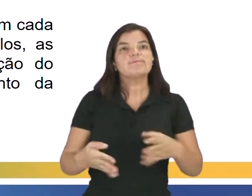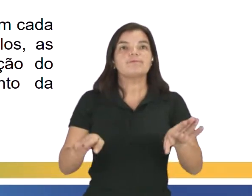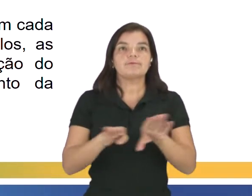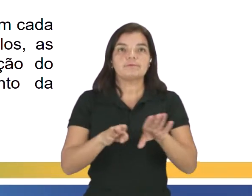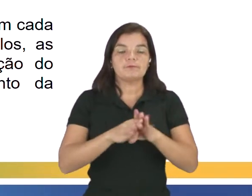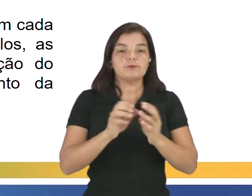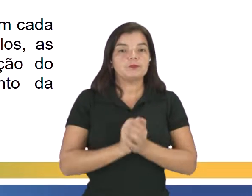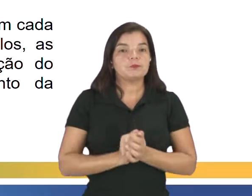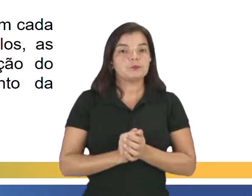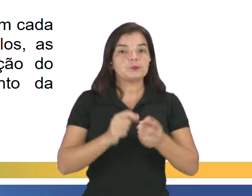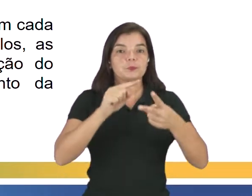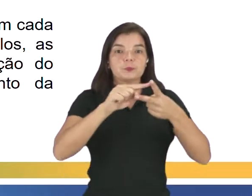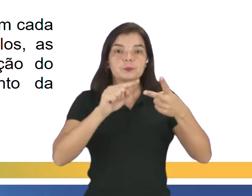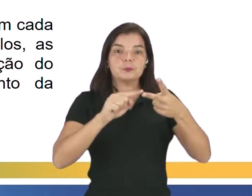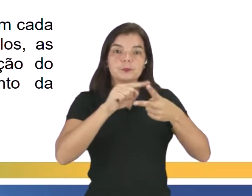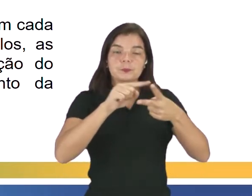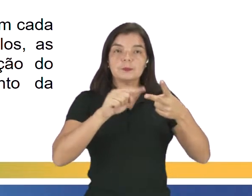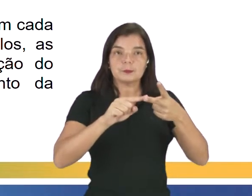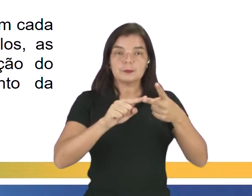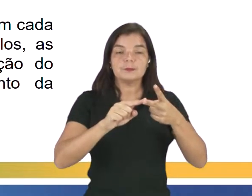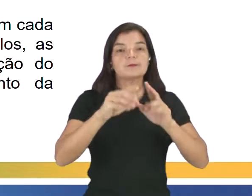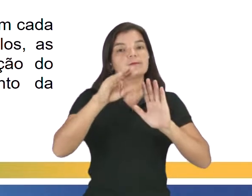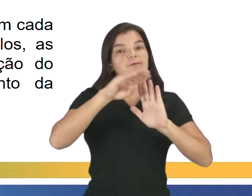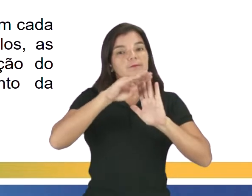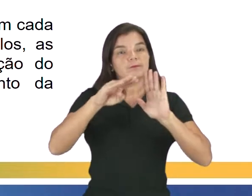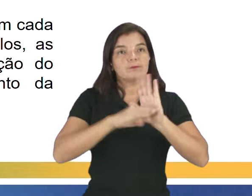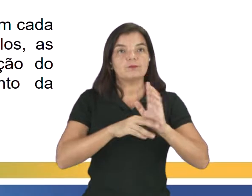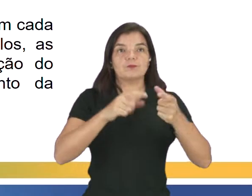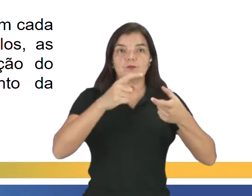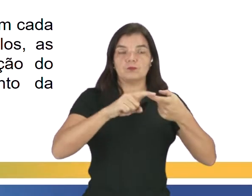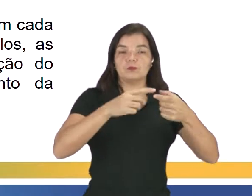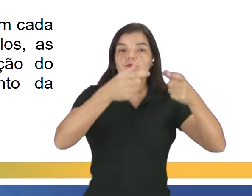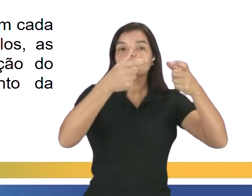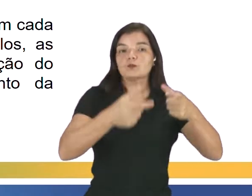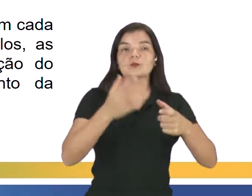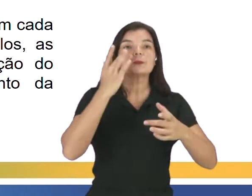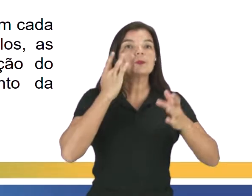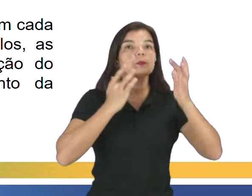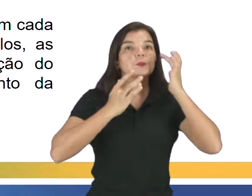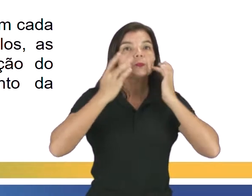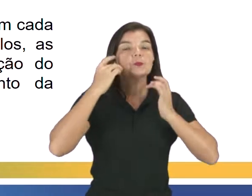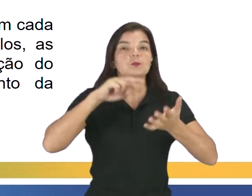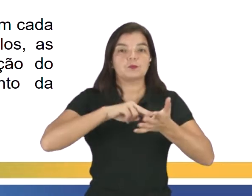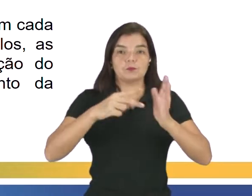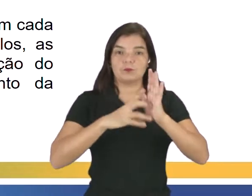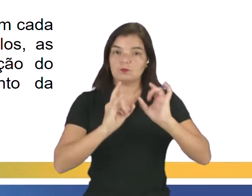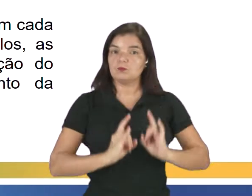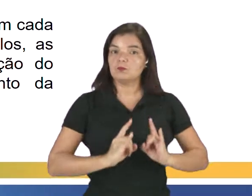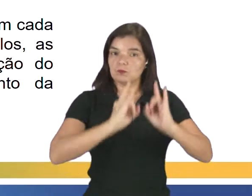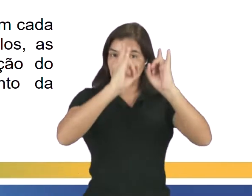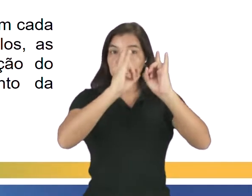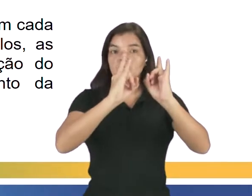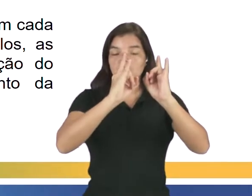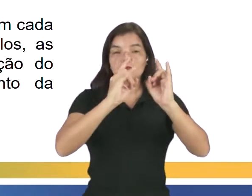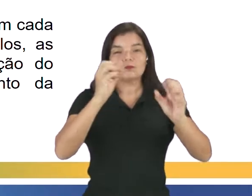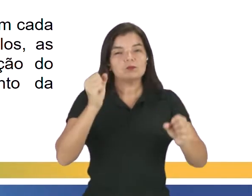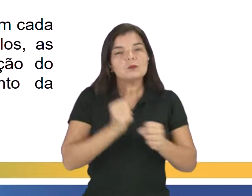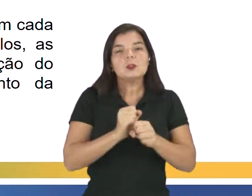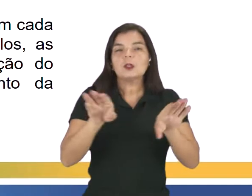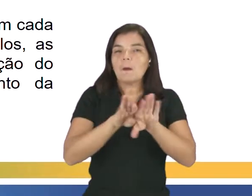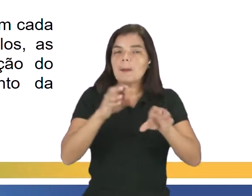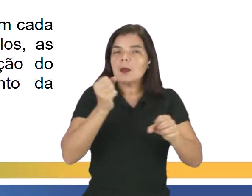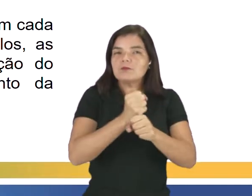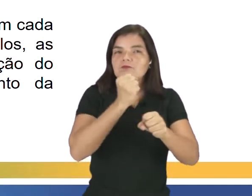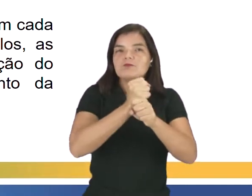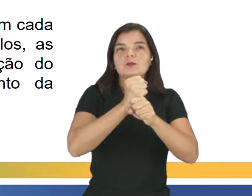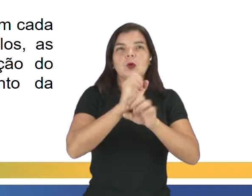ele distingue duas categorias: o lugar teatral, ou seja, o prédio e sua arquitetura,